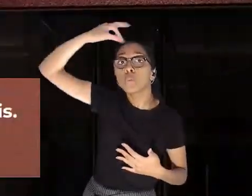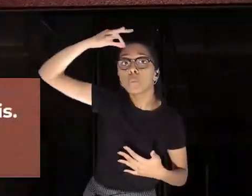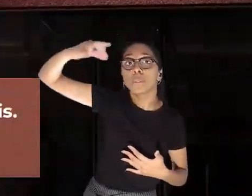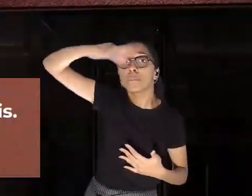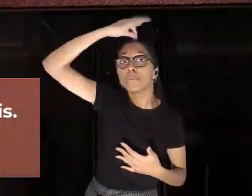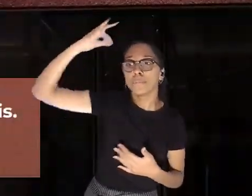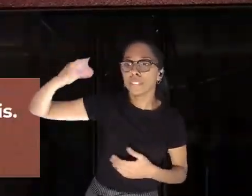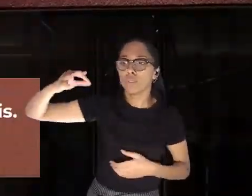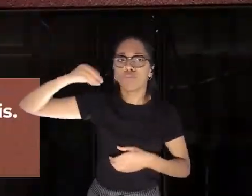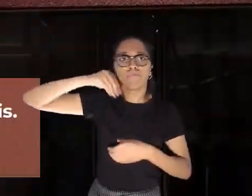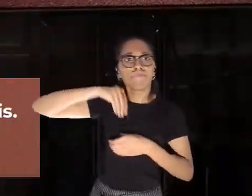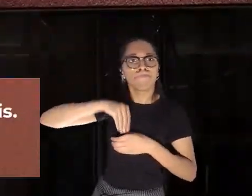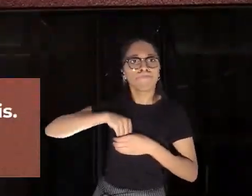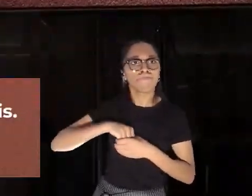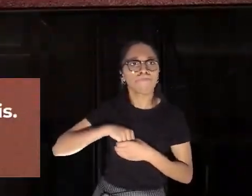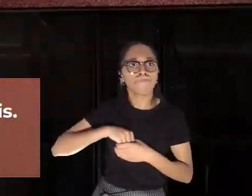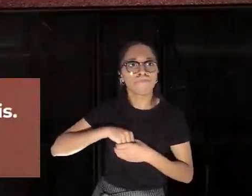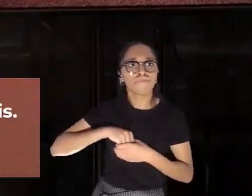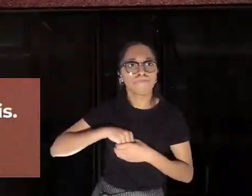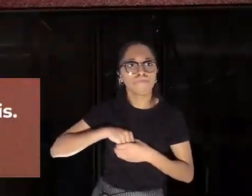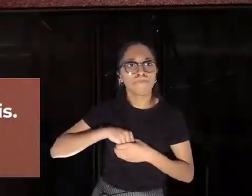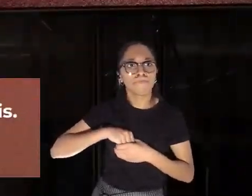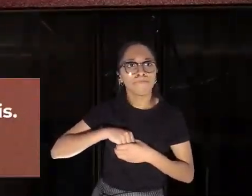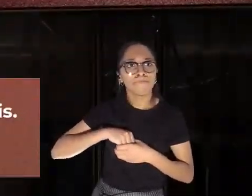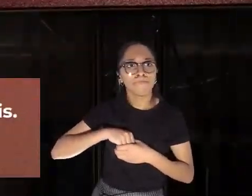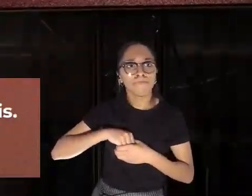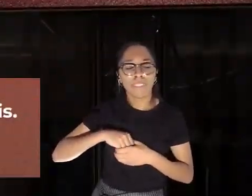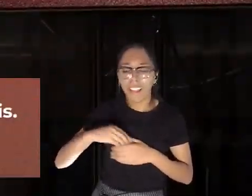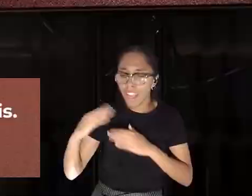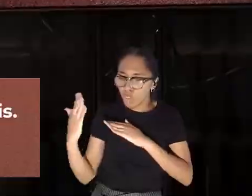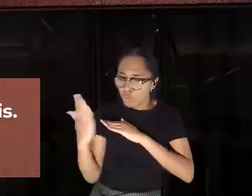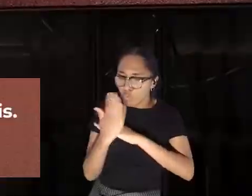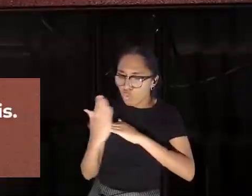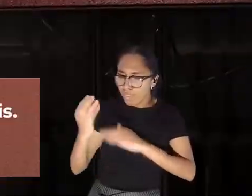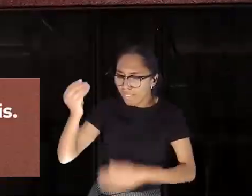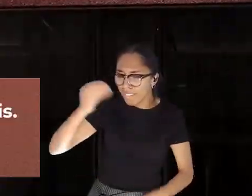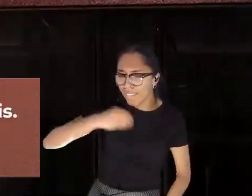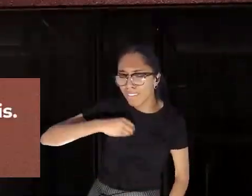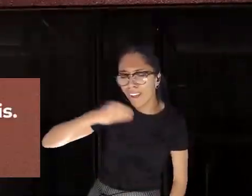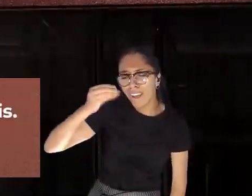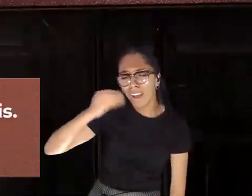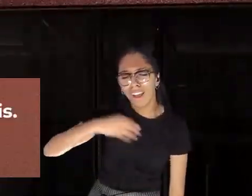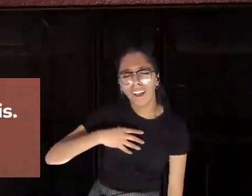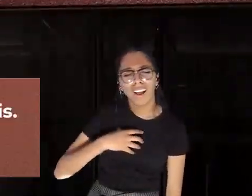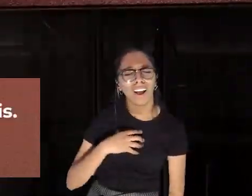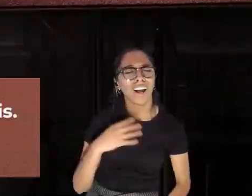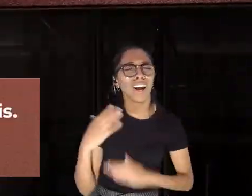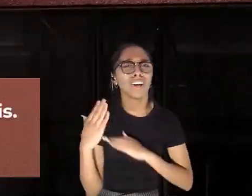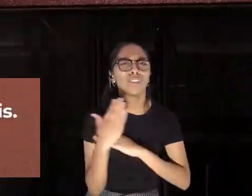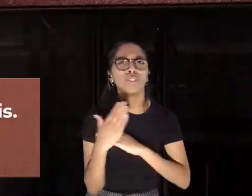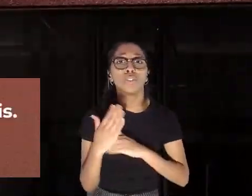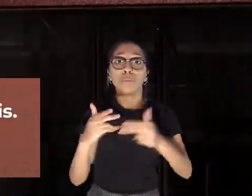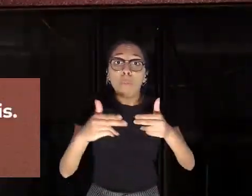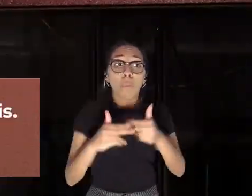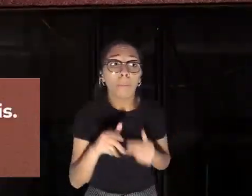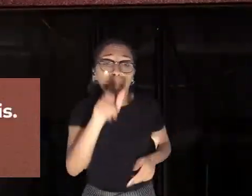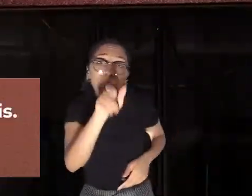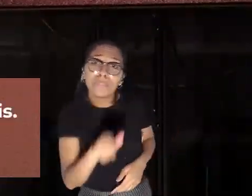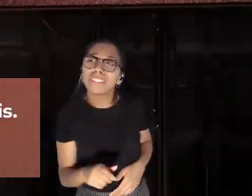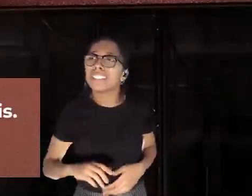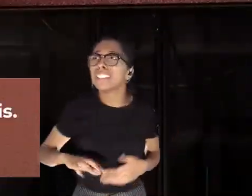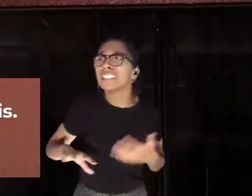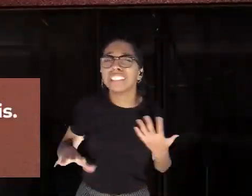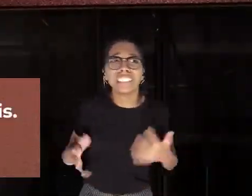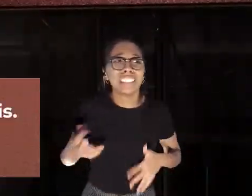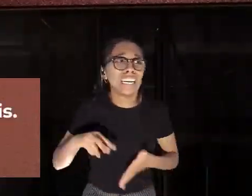isso que o camarada que está fraco levanta, por isso que a pessoa que está quase para morrer, do nada quer viver, por isso que aquele que está quase querendo